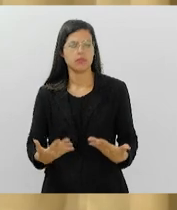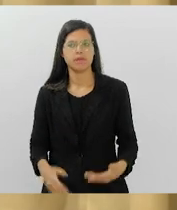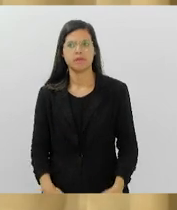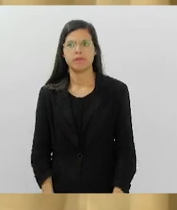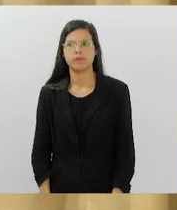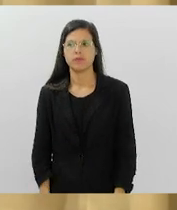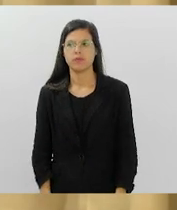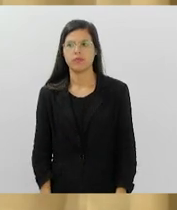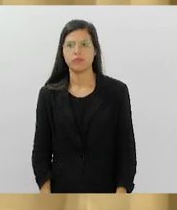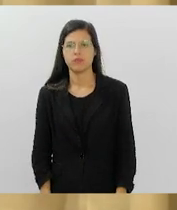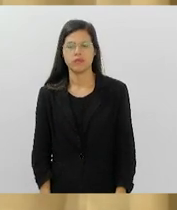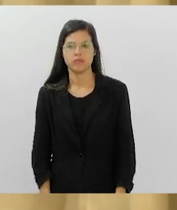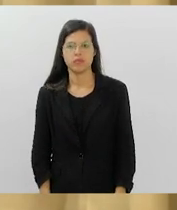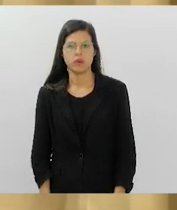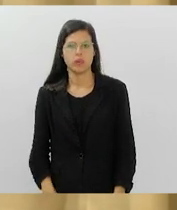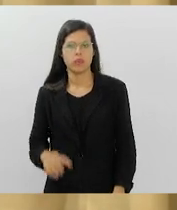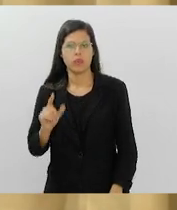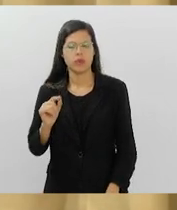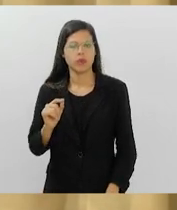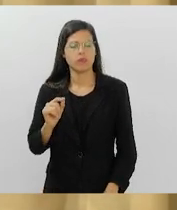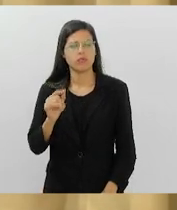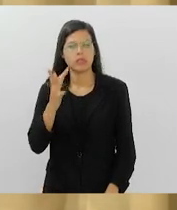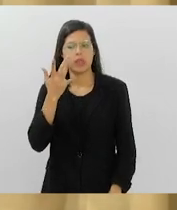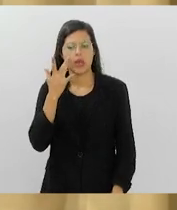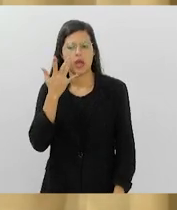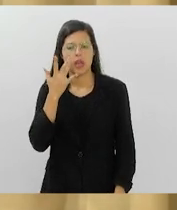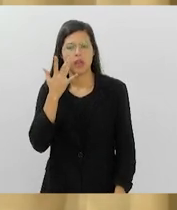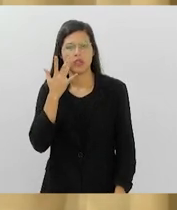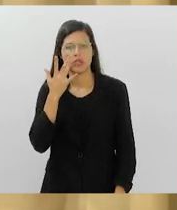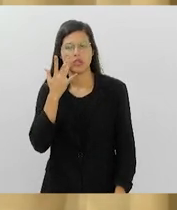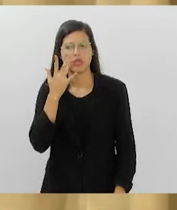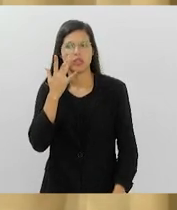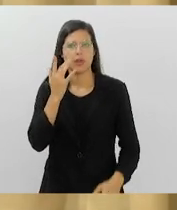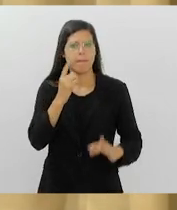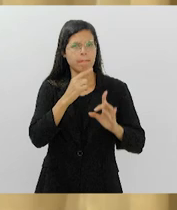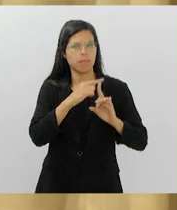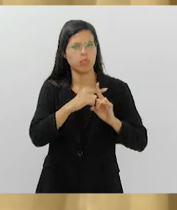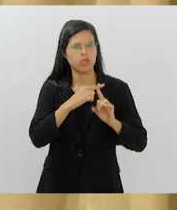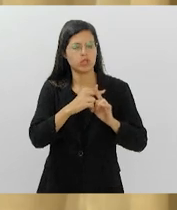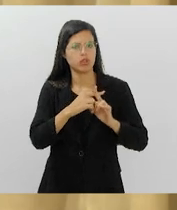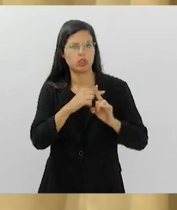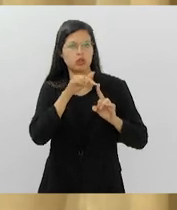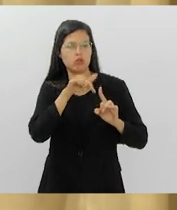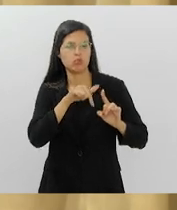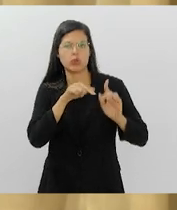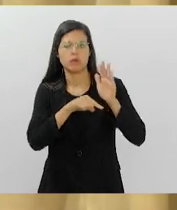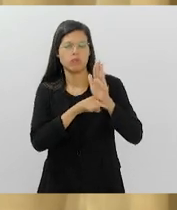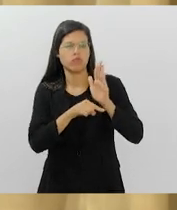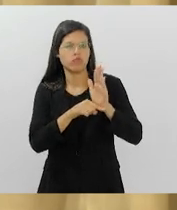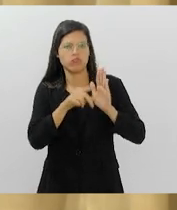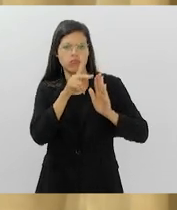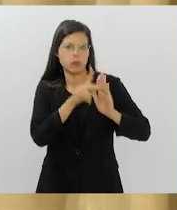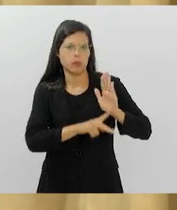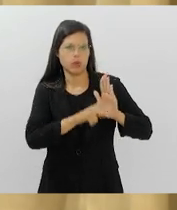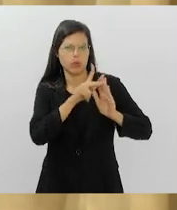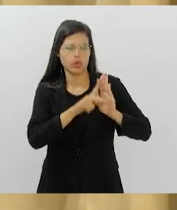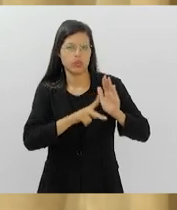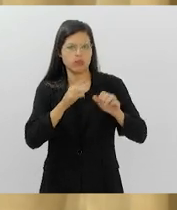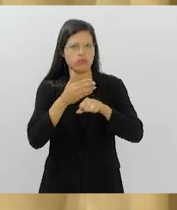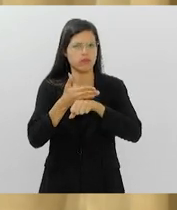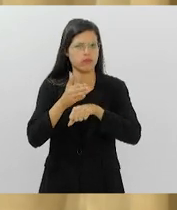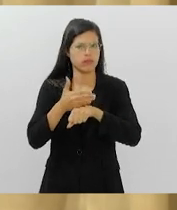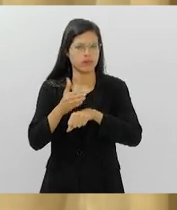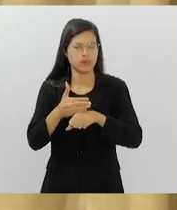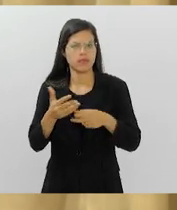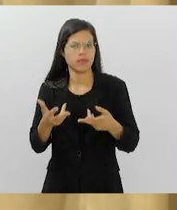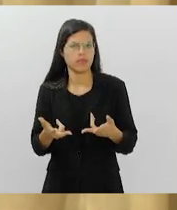o que o senhor considera como o maior benefício desse projeto, na prática, o que o senhor